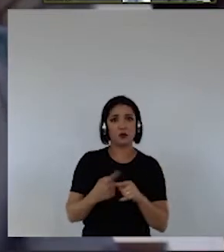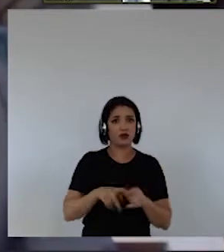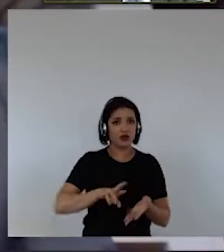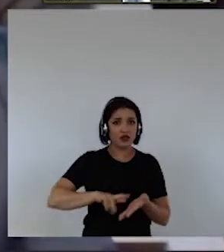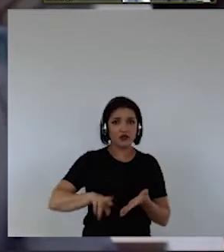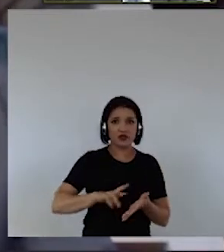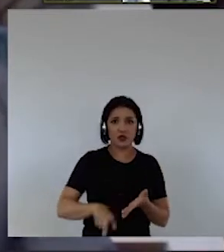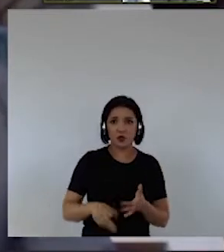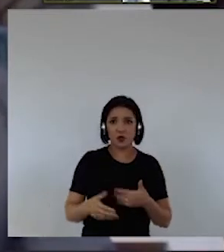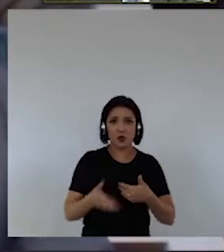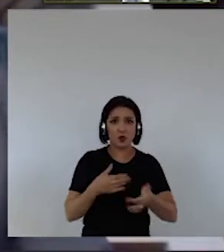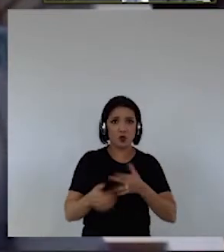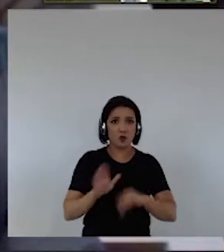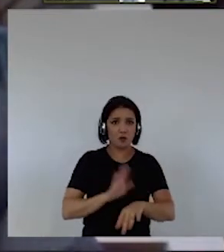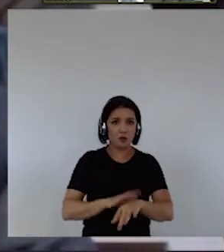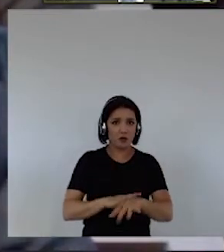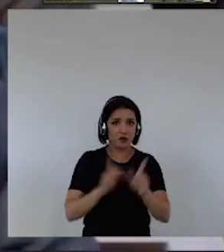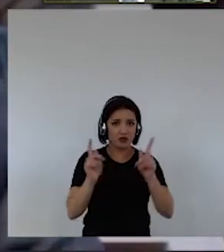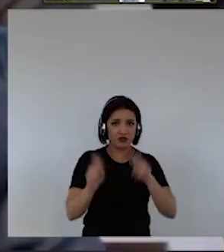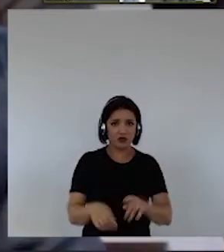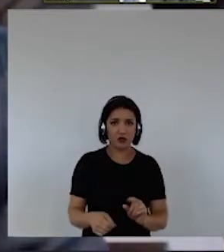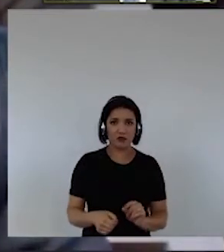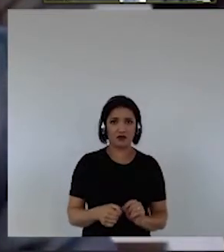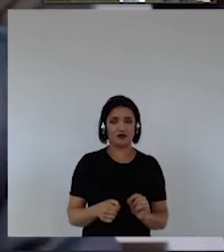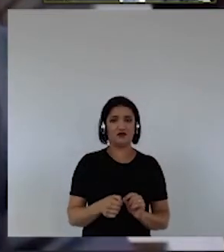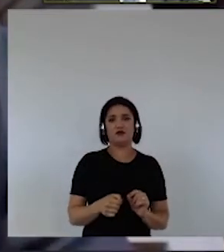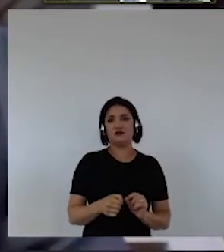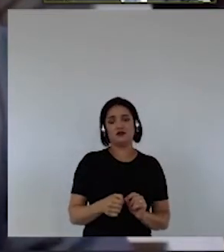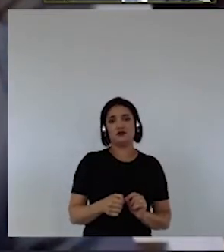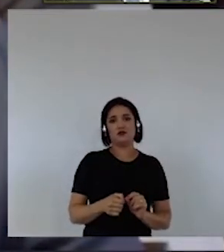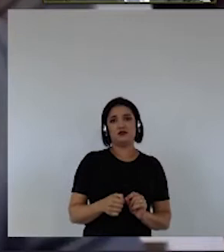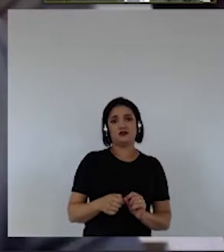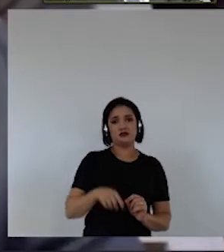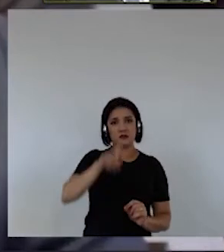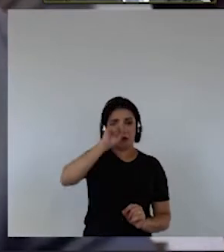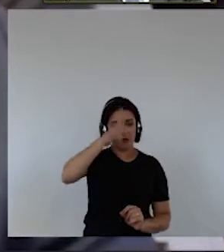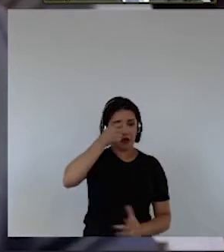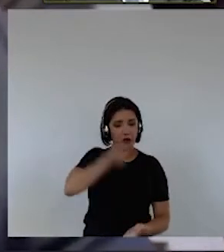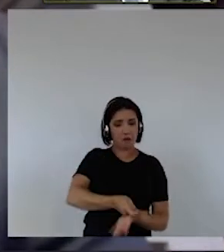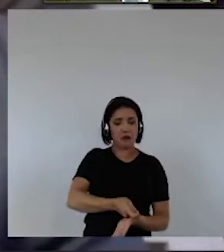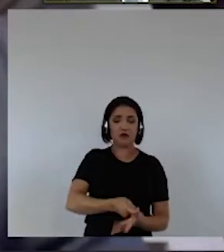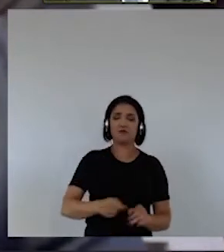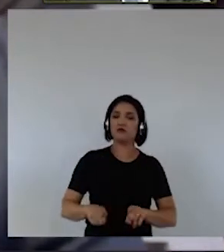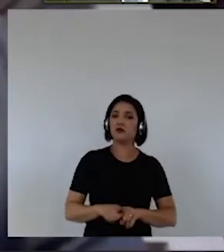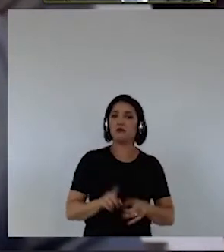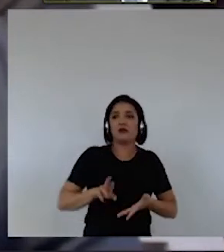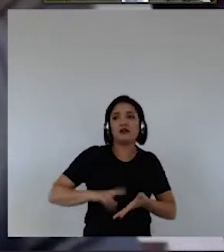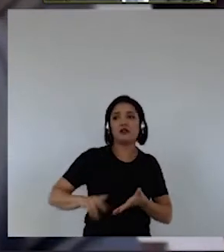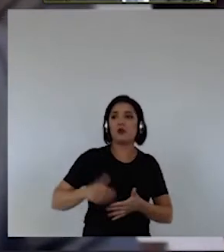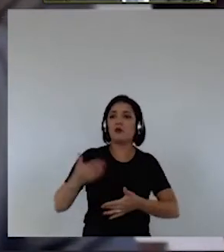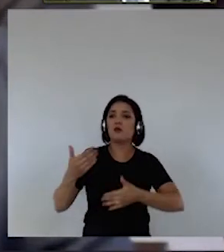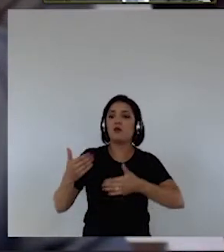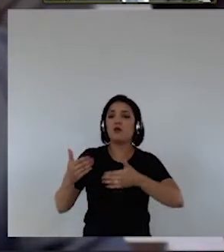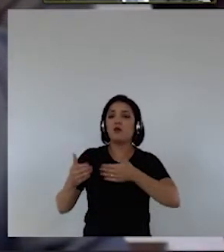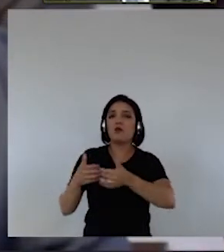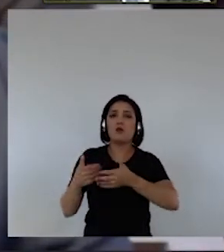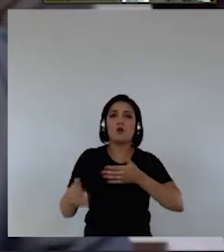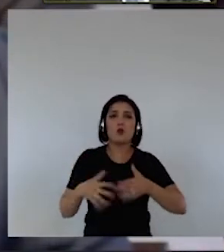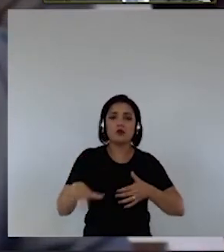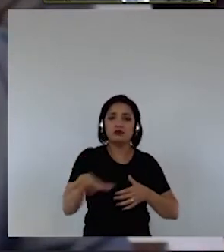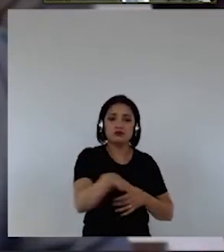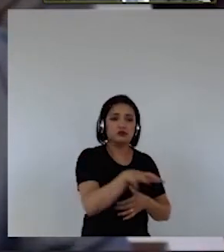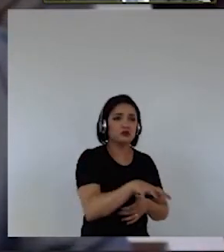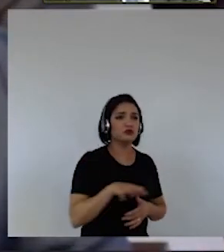qualquer situação que seja alegação de força maior, não é qualquer situação que seja